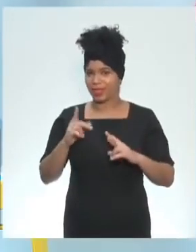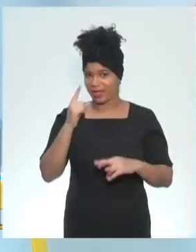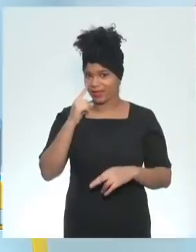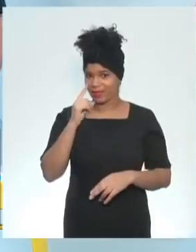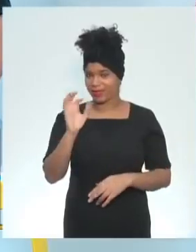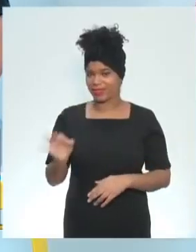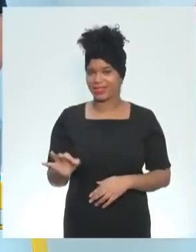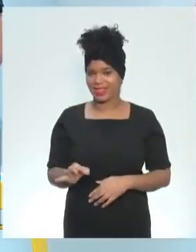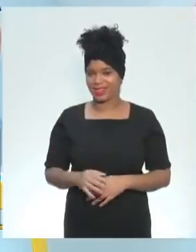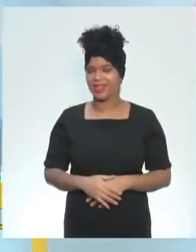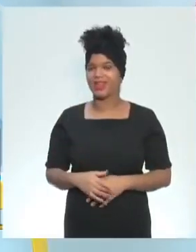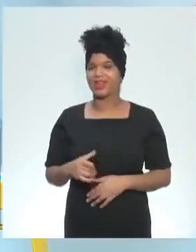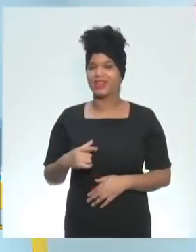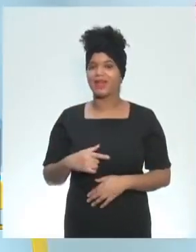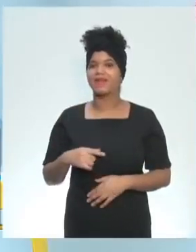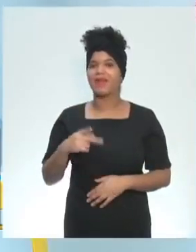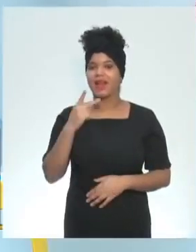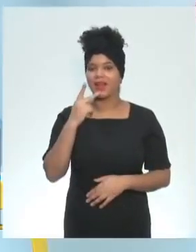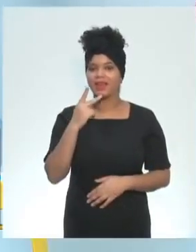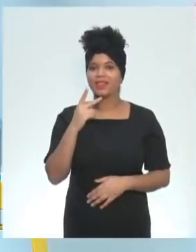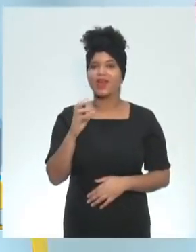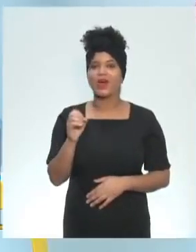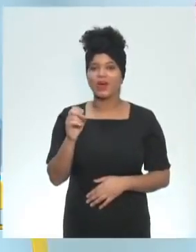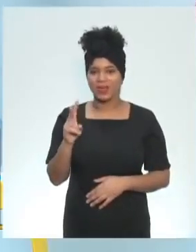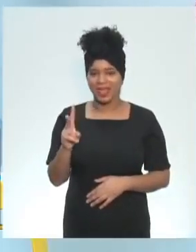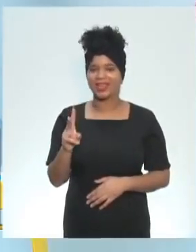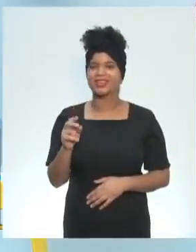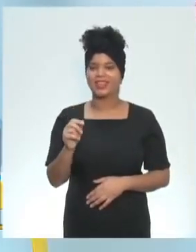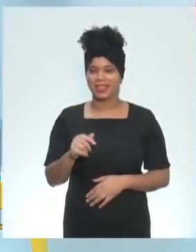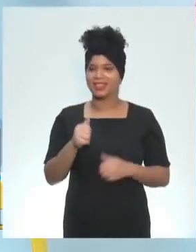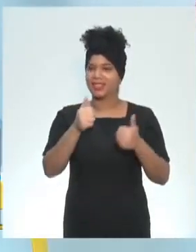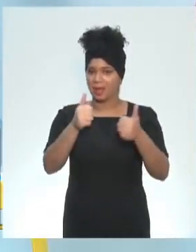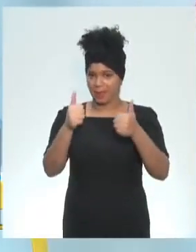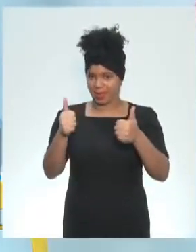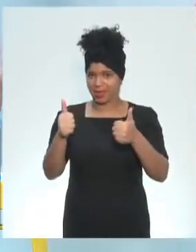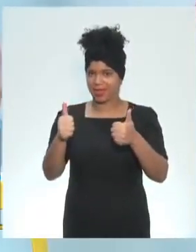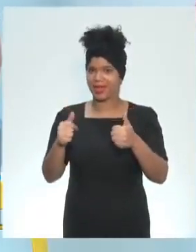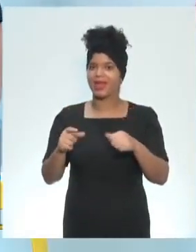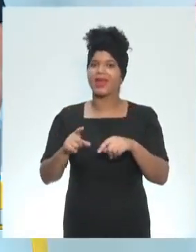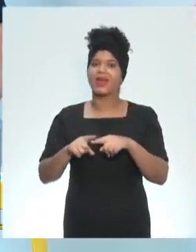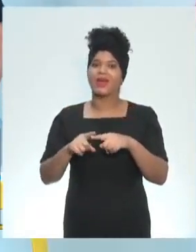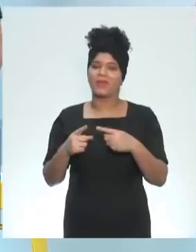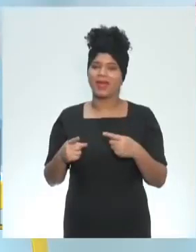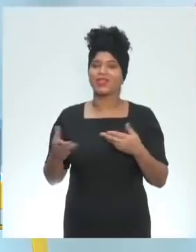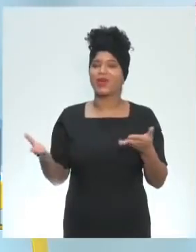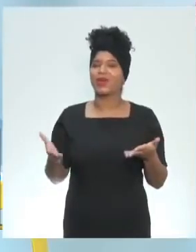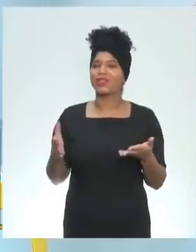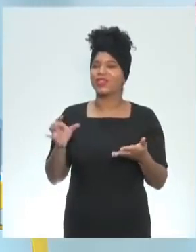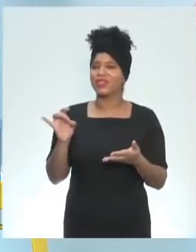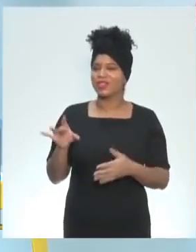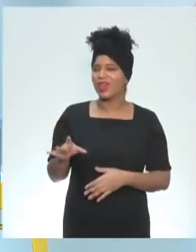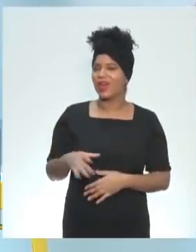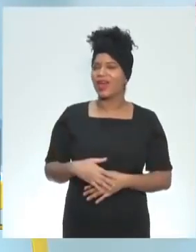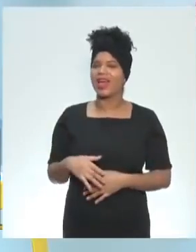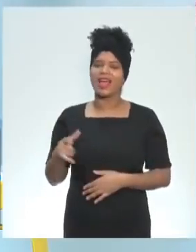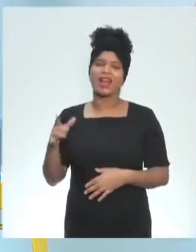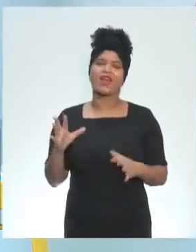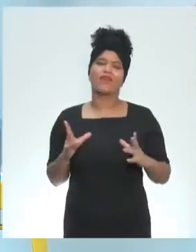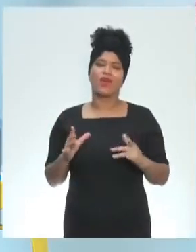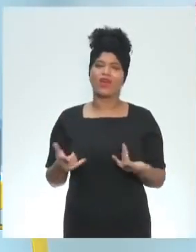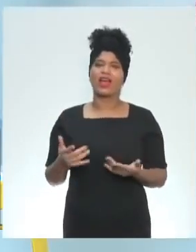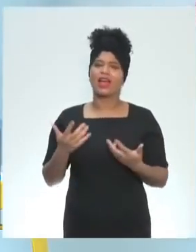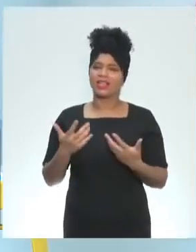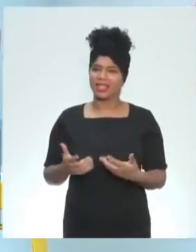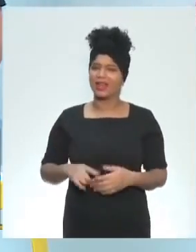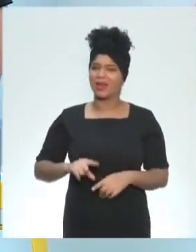estão falando aqui ok Edson cake tô do Oeste a bem legal só trouxe a Fernanda hoje aqui para dar uma folga para ir lá